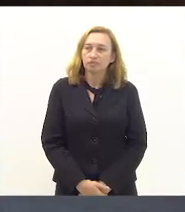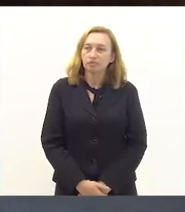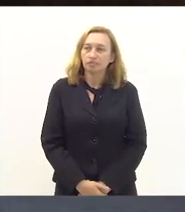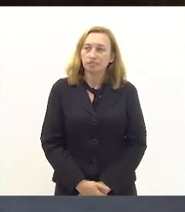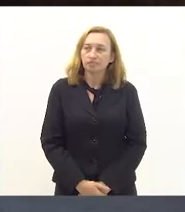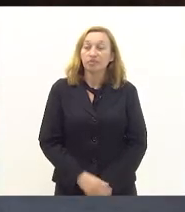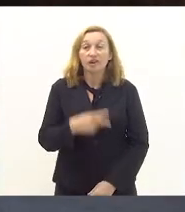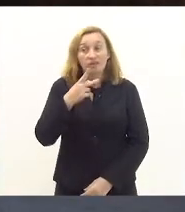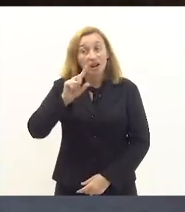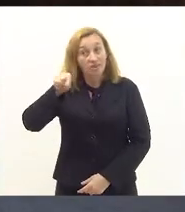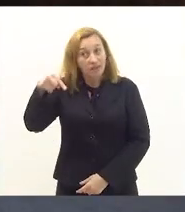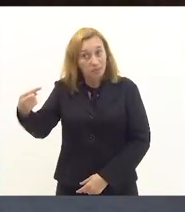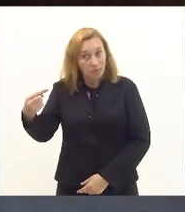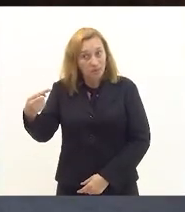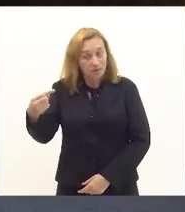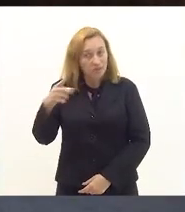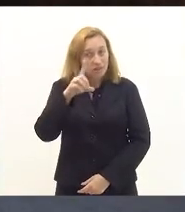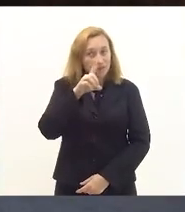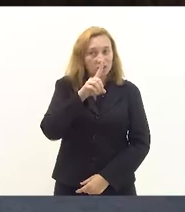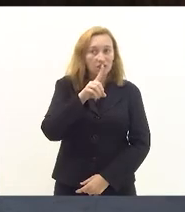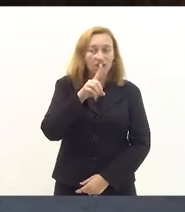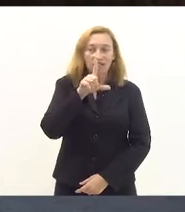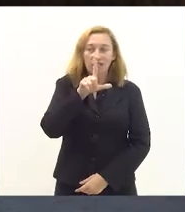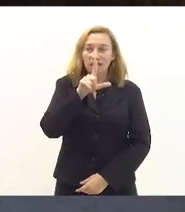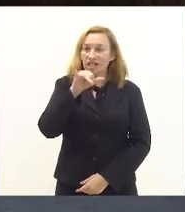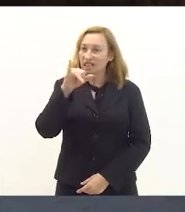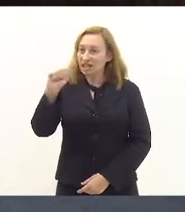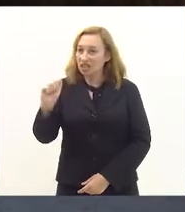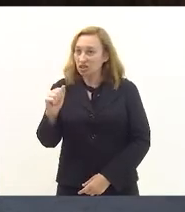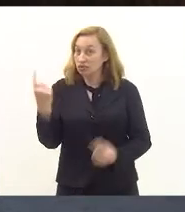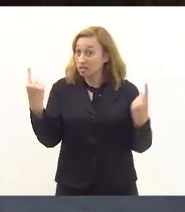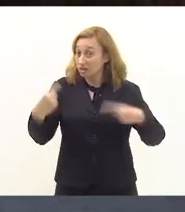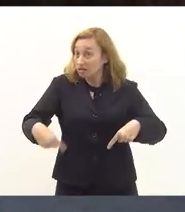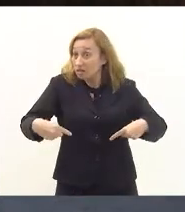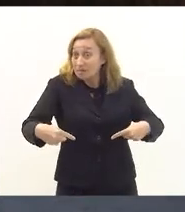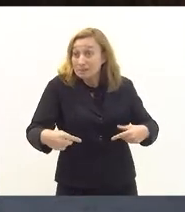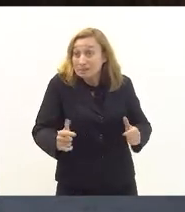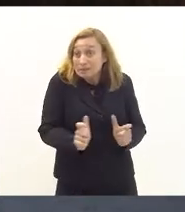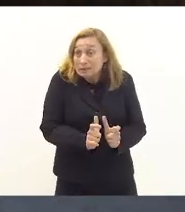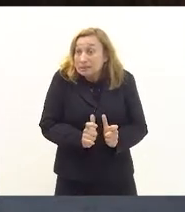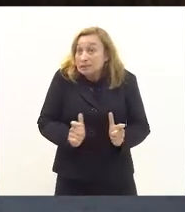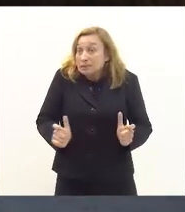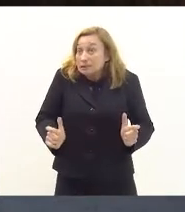Falar depois de Dona Lígia é um desafio grande.